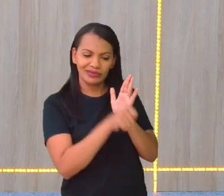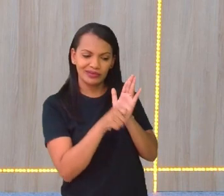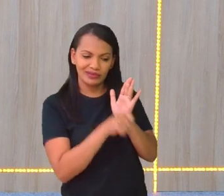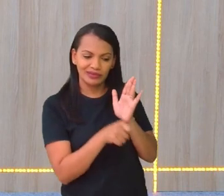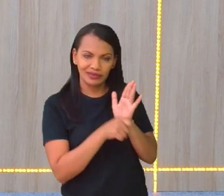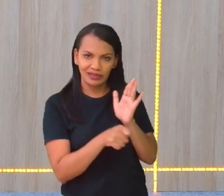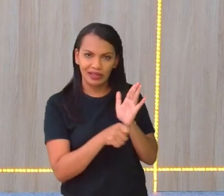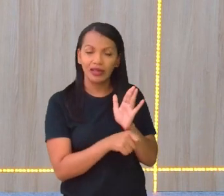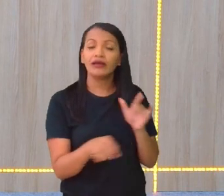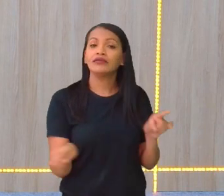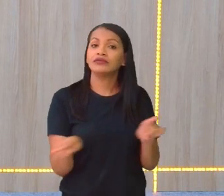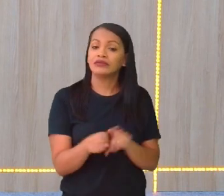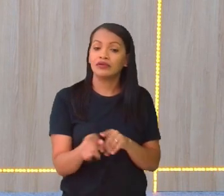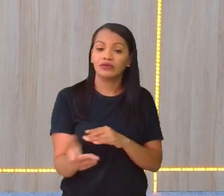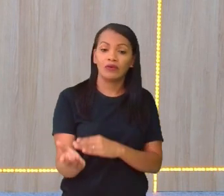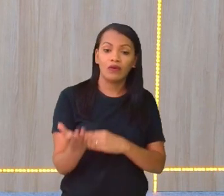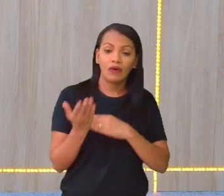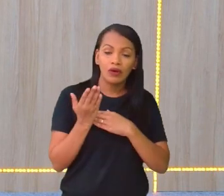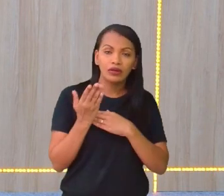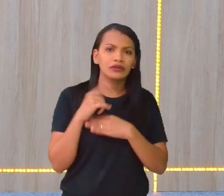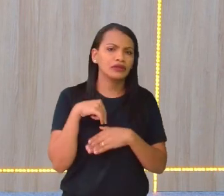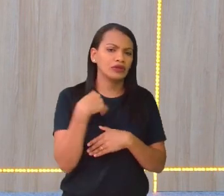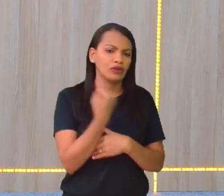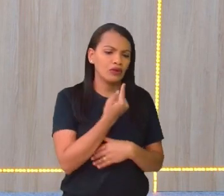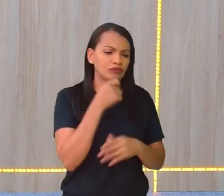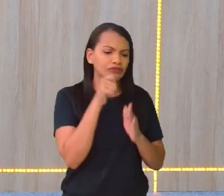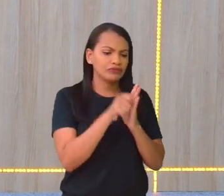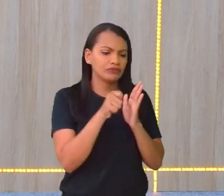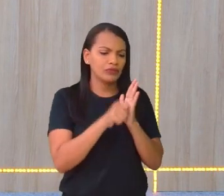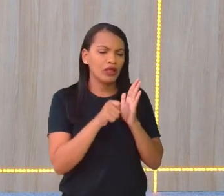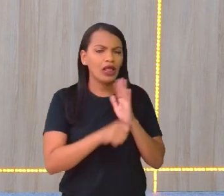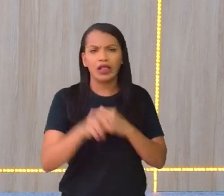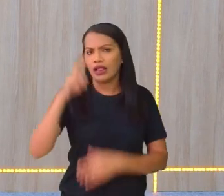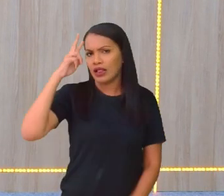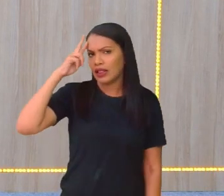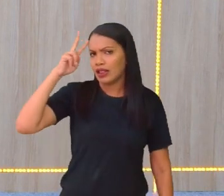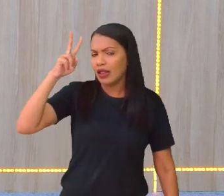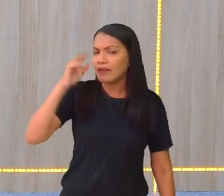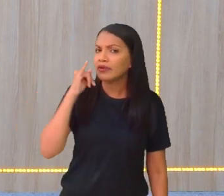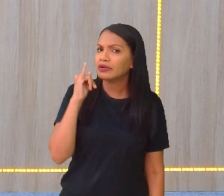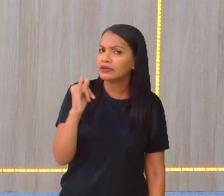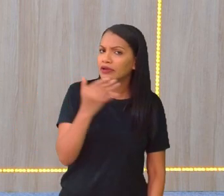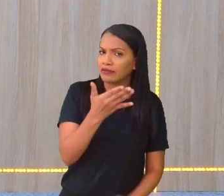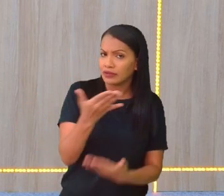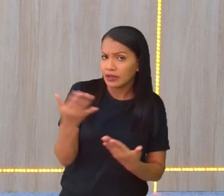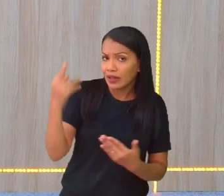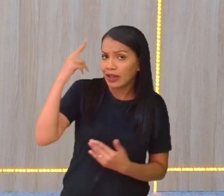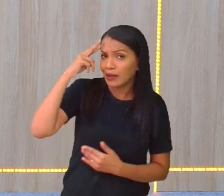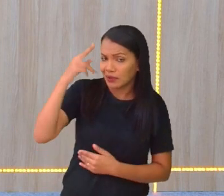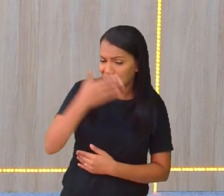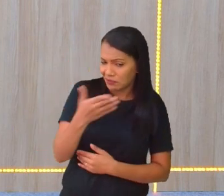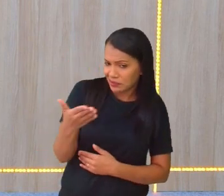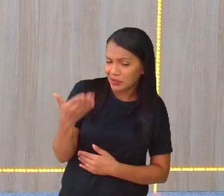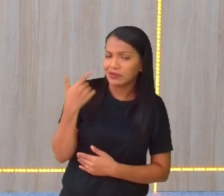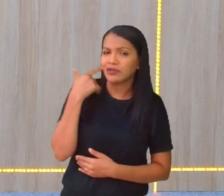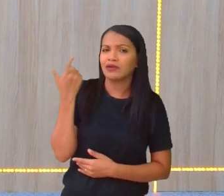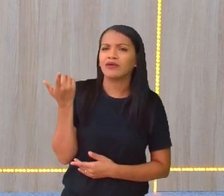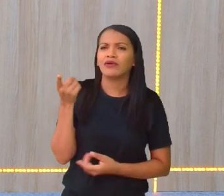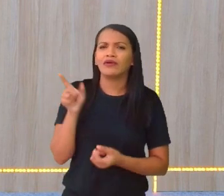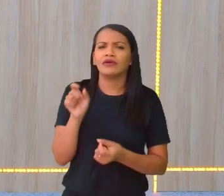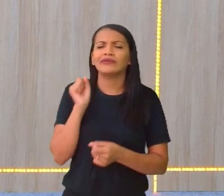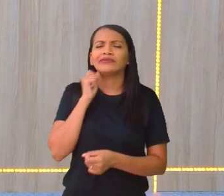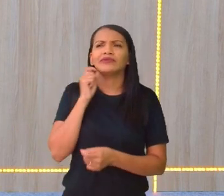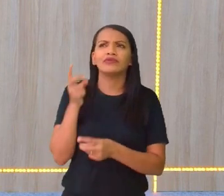e fortalecendo a nossa escrita. Lembra que eu trouxe para vocês, só lembrando, não é? As